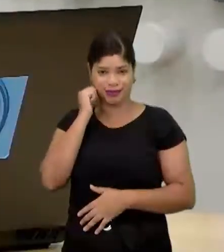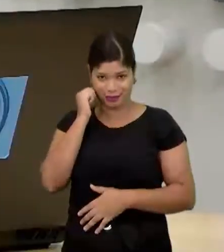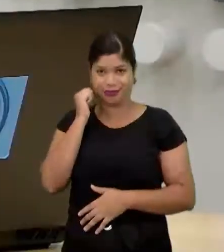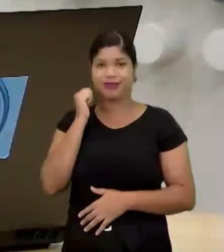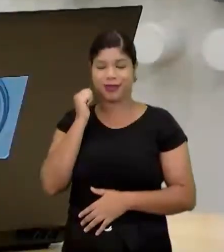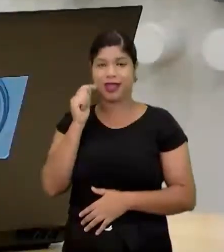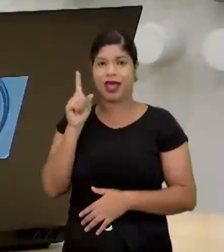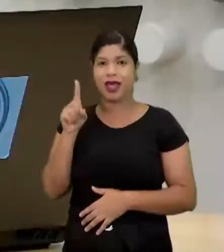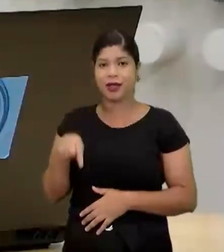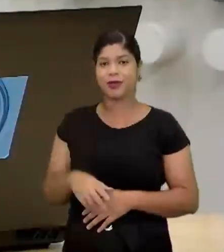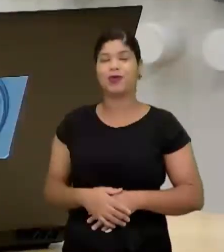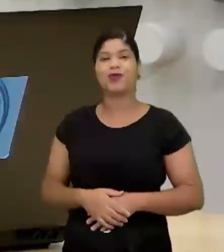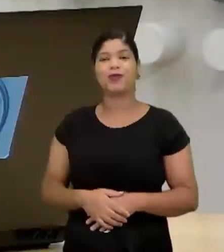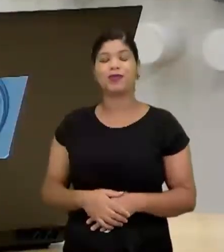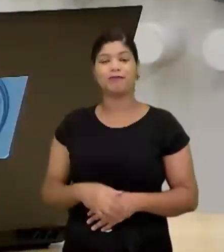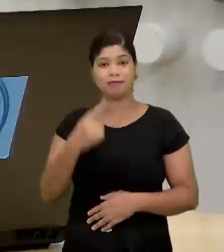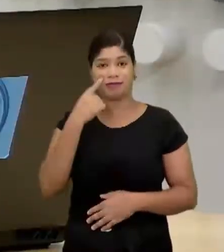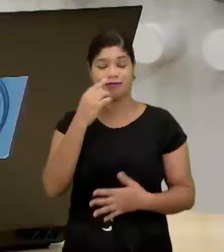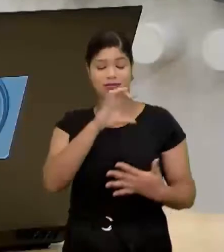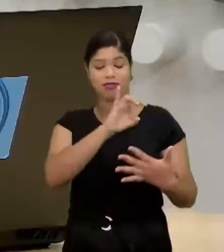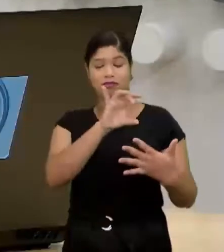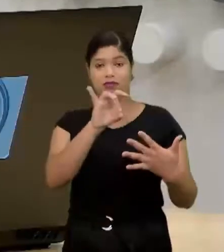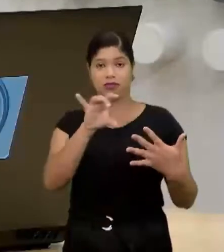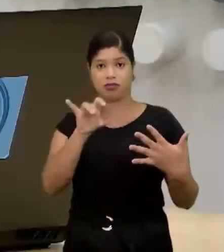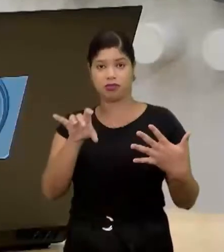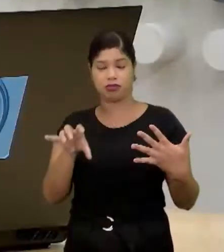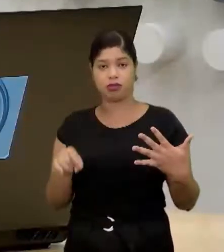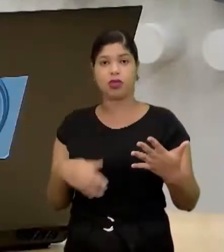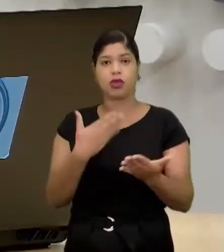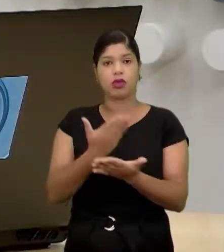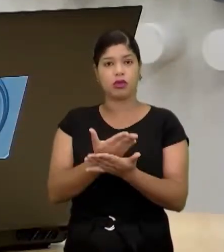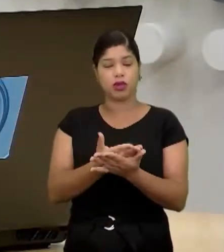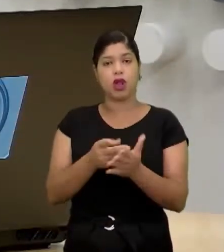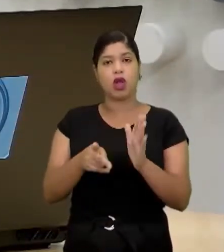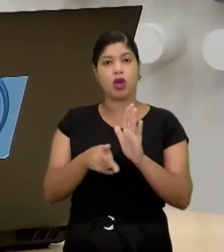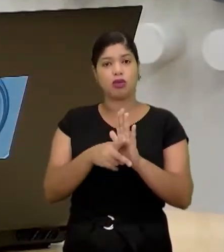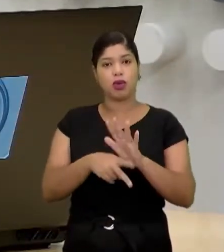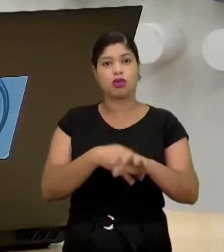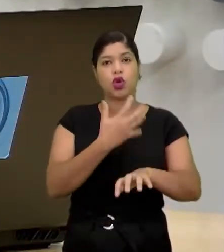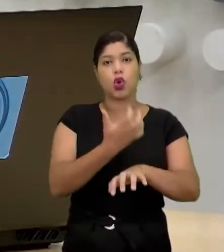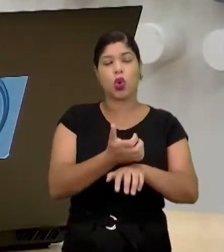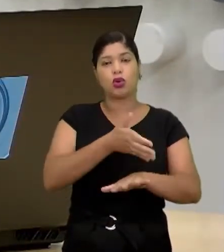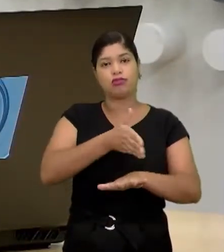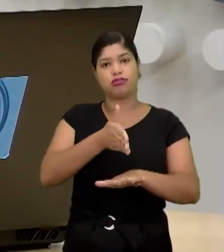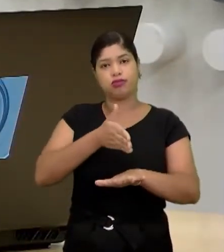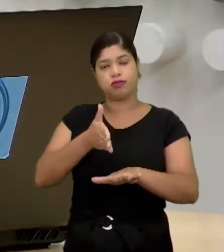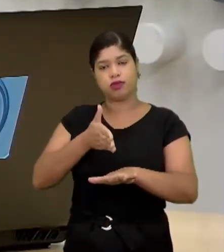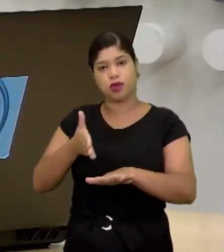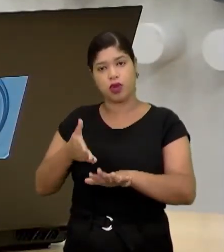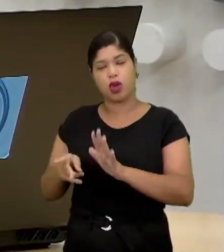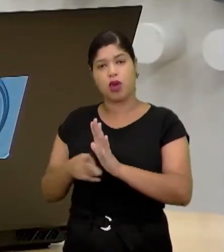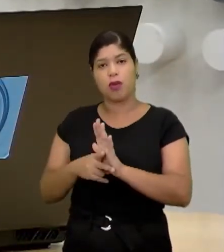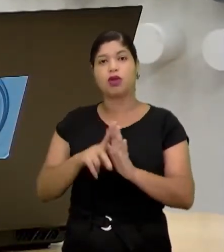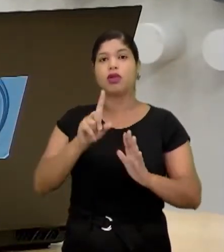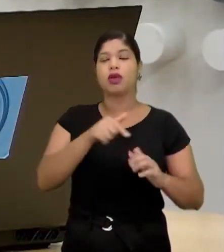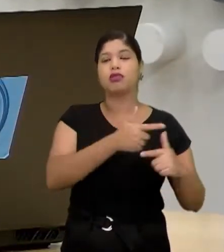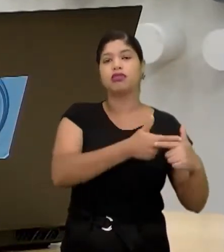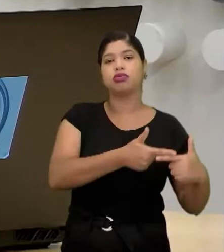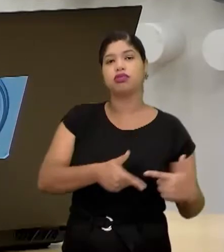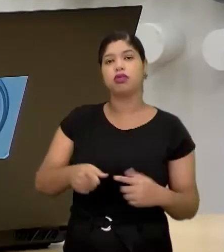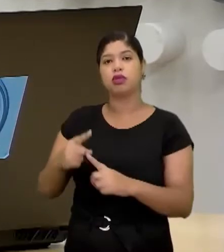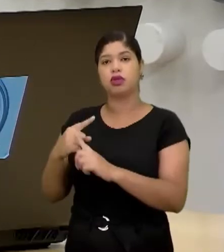sabe então cada uma das nossas aulas dentro do componente curricular aí do itinerário formativo quem divide multiplica